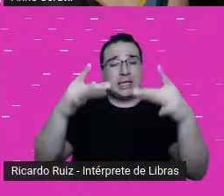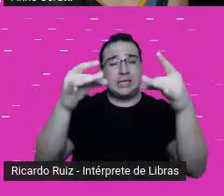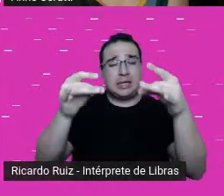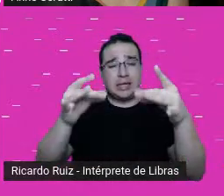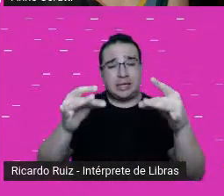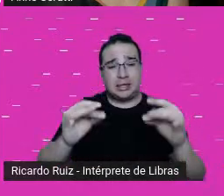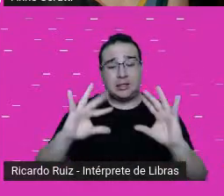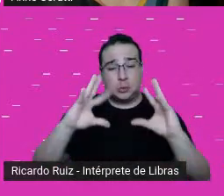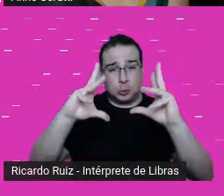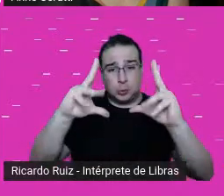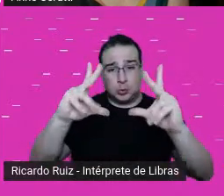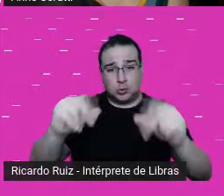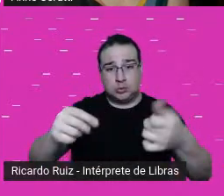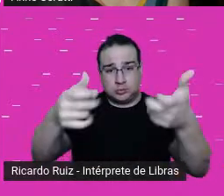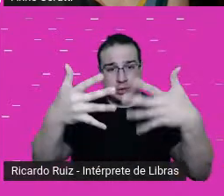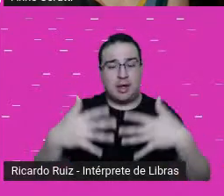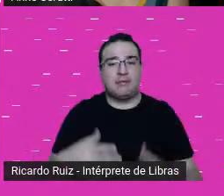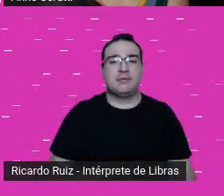Então